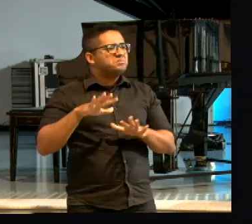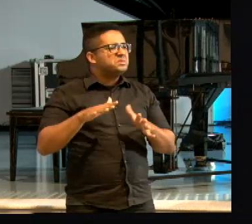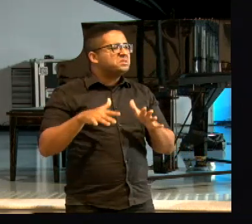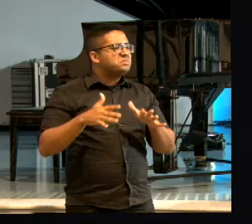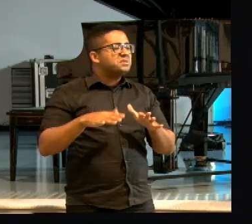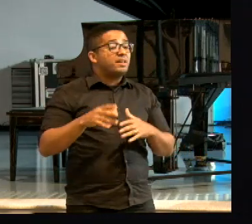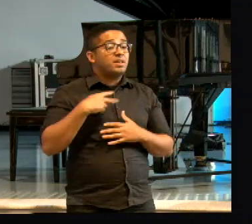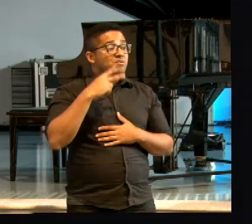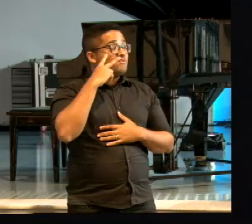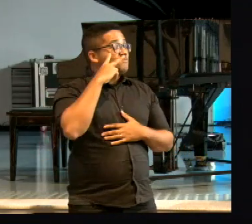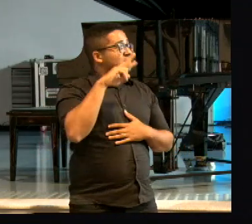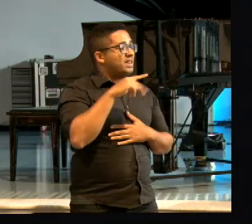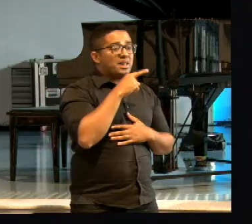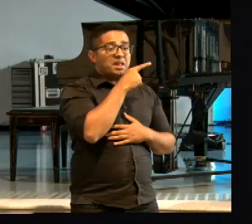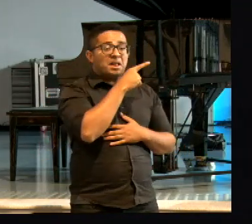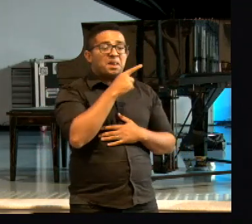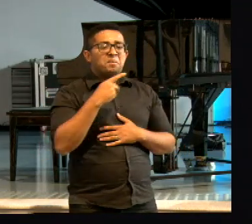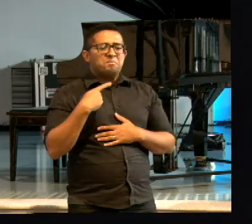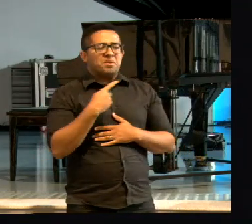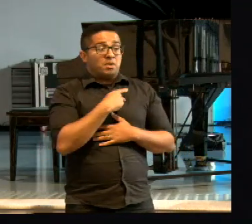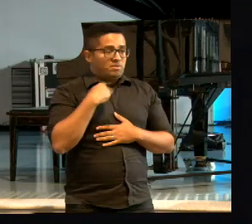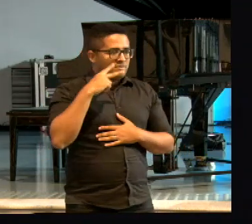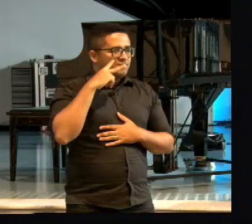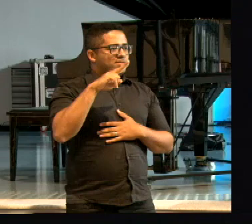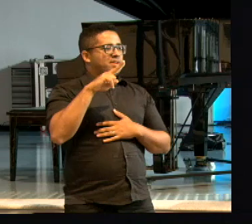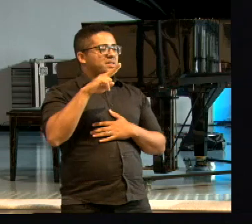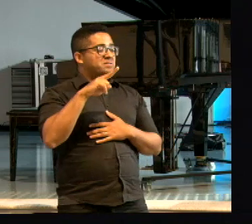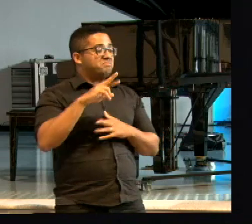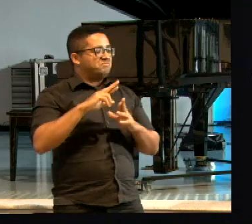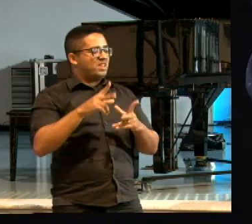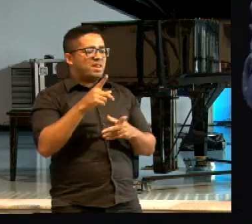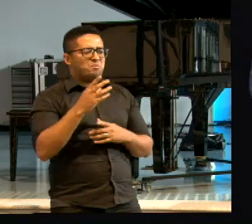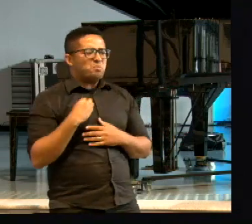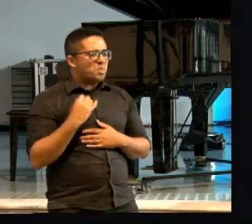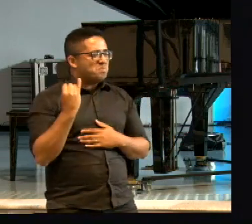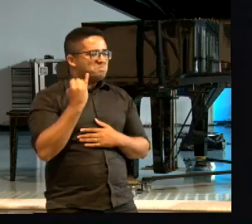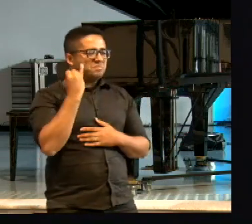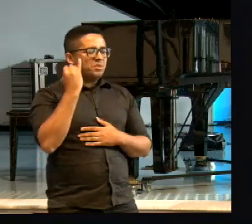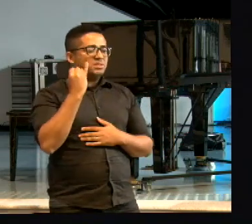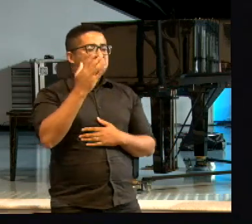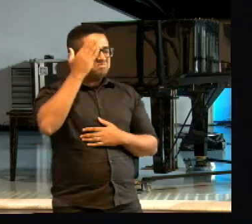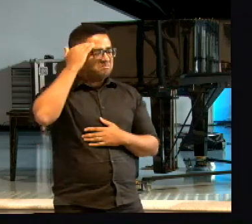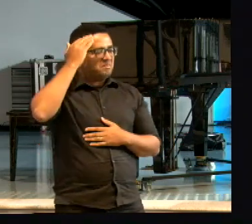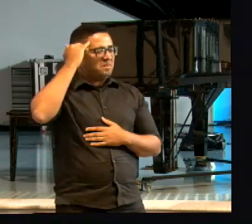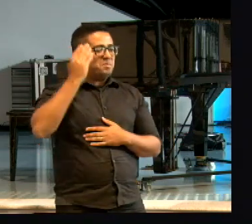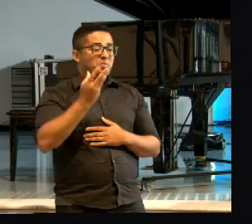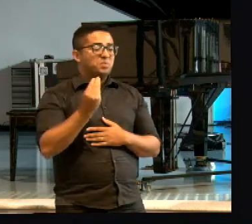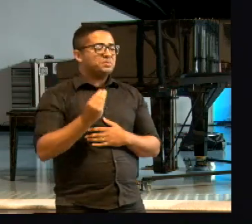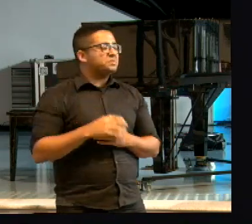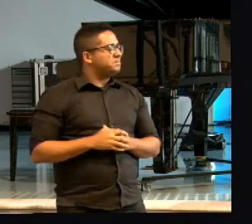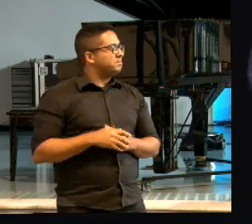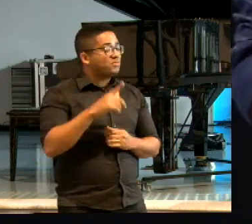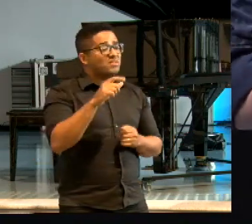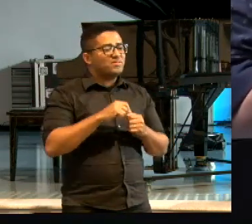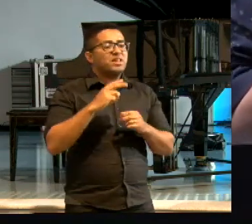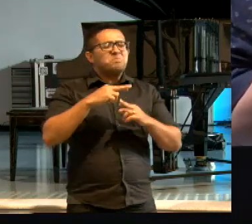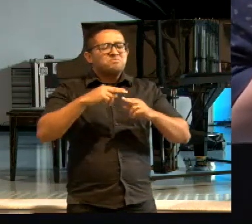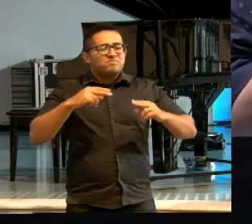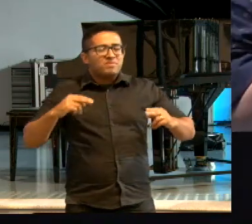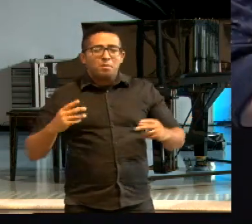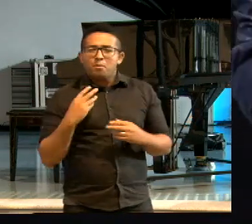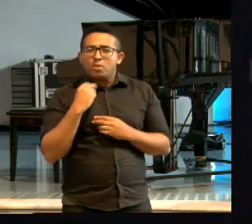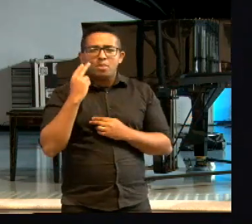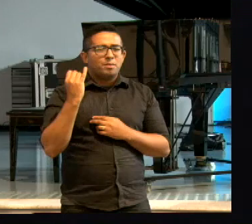estava admirando o que Deus fazia através da sua vida. Sua história é muito maior do que o que você tem construído dentro da igreja